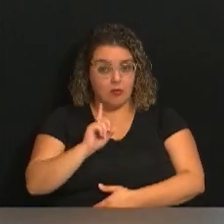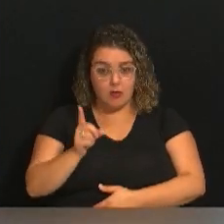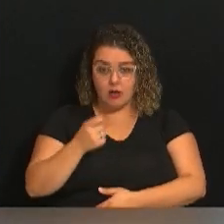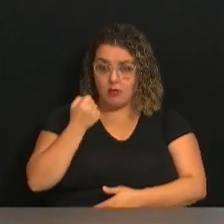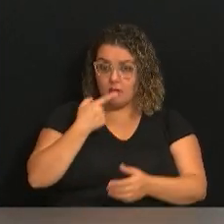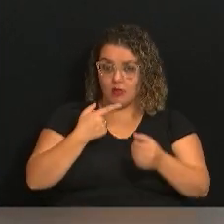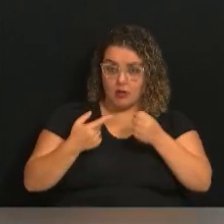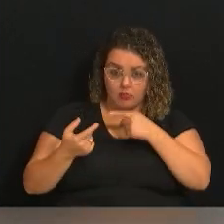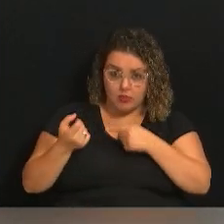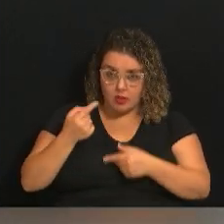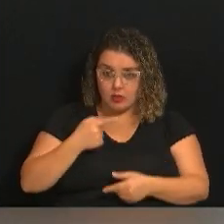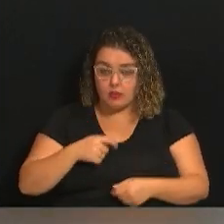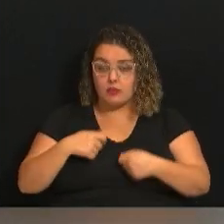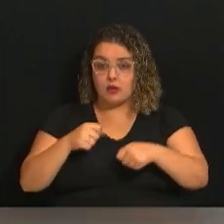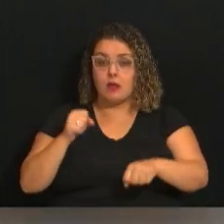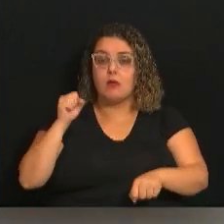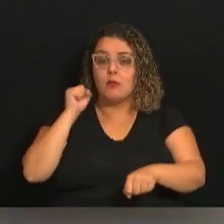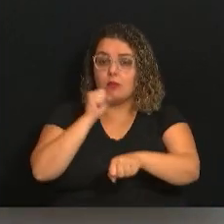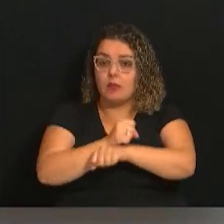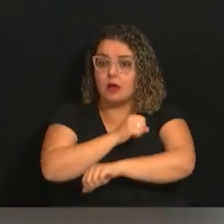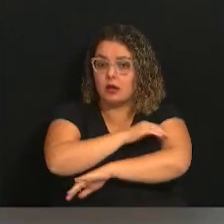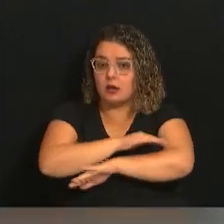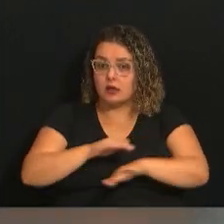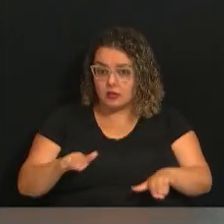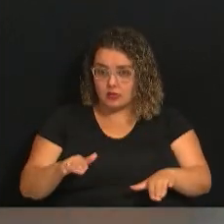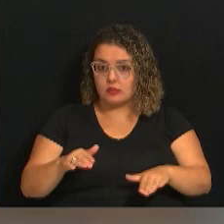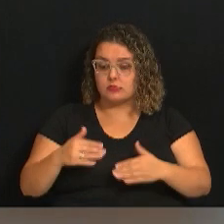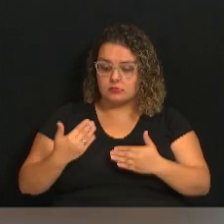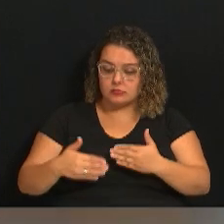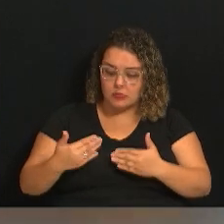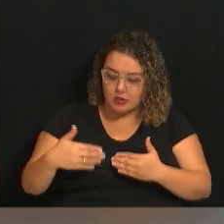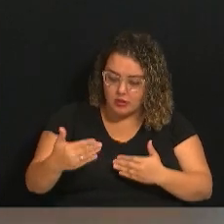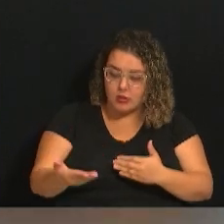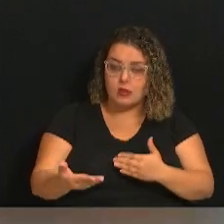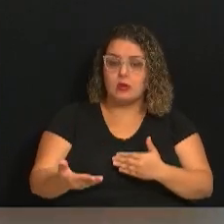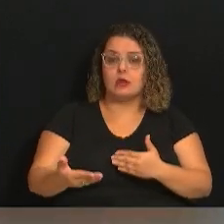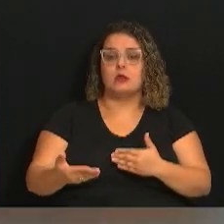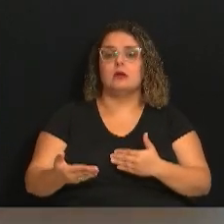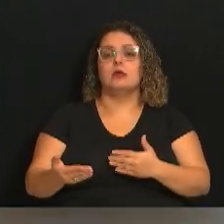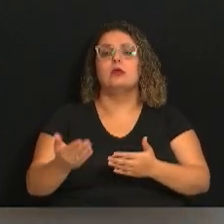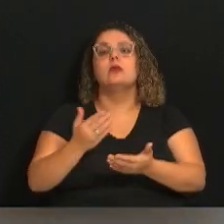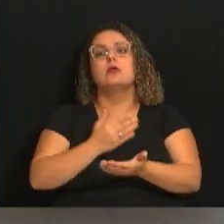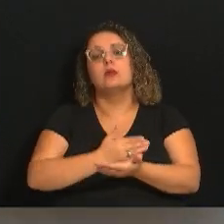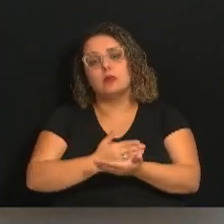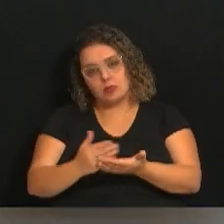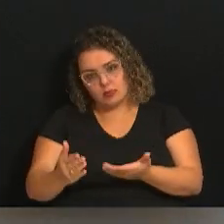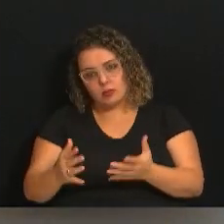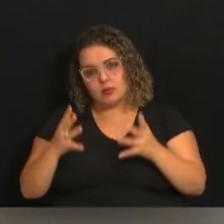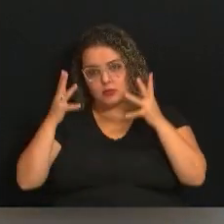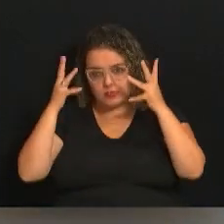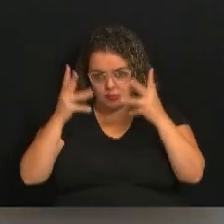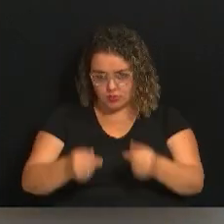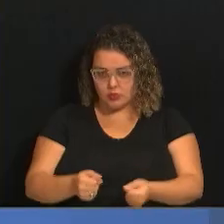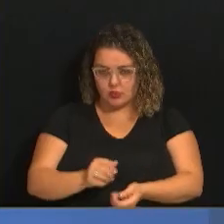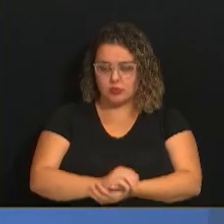ser parado, sanado a partir de agora, e isso tem que partir de todas, todos e todos.